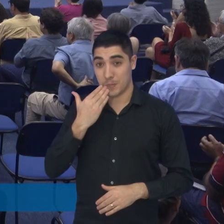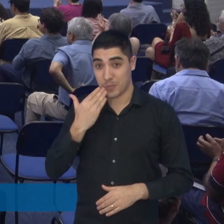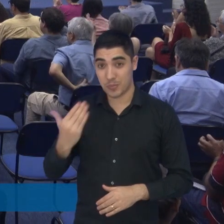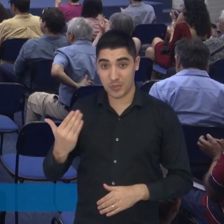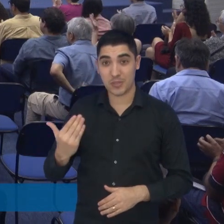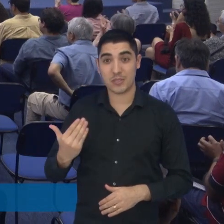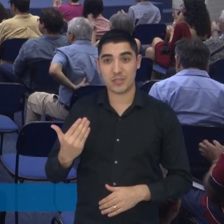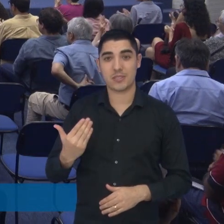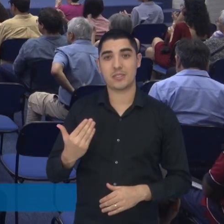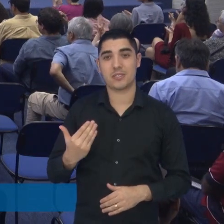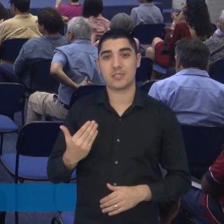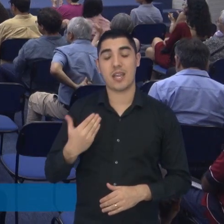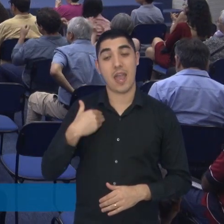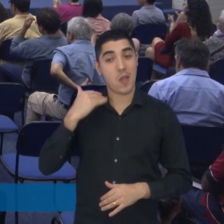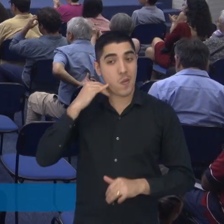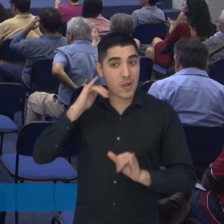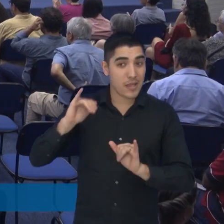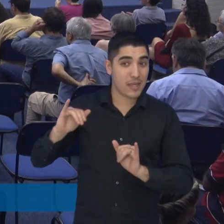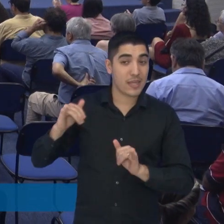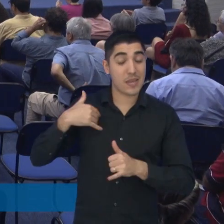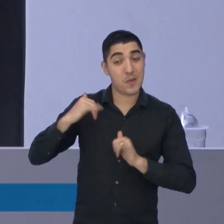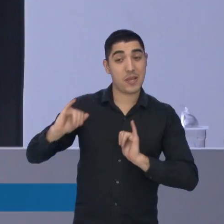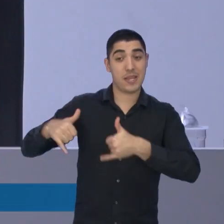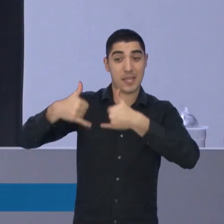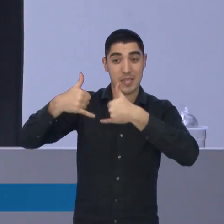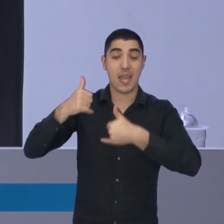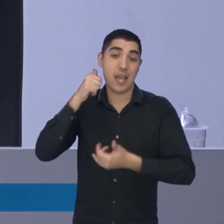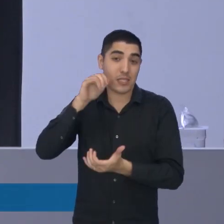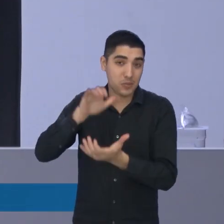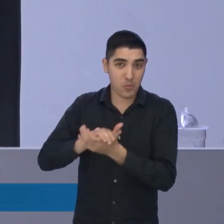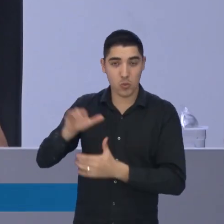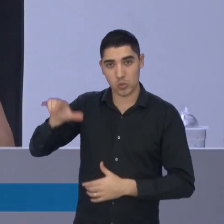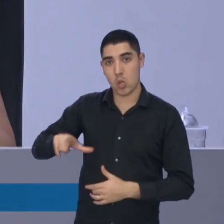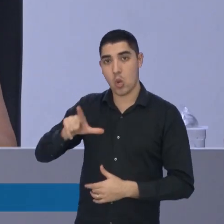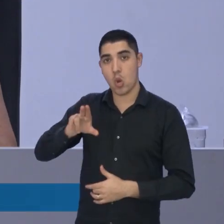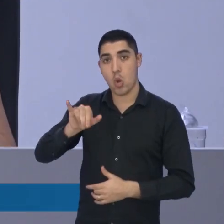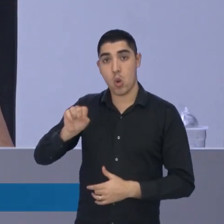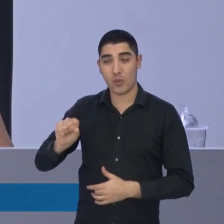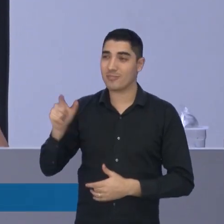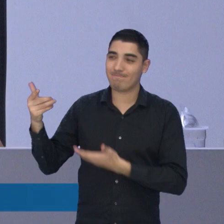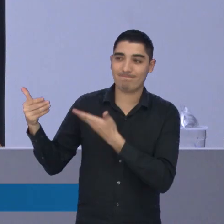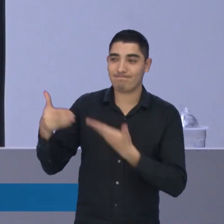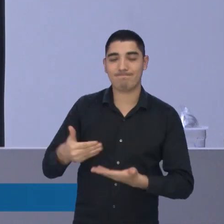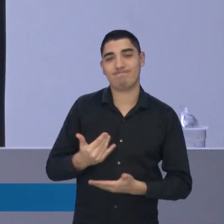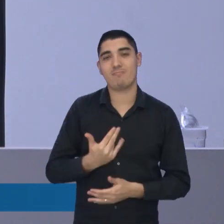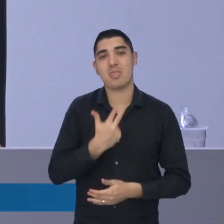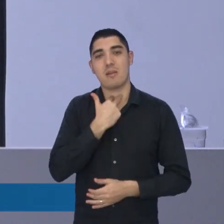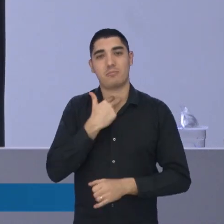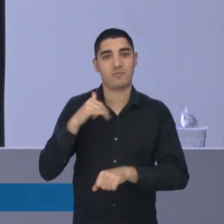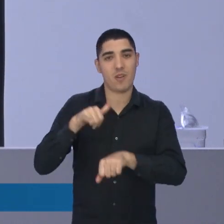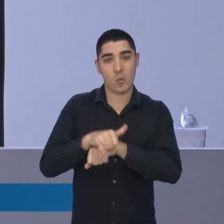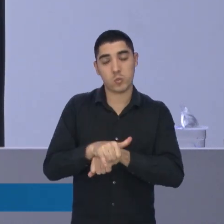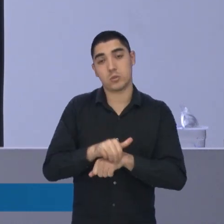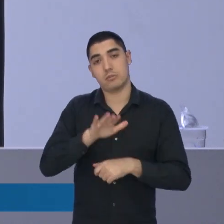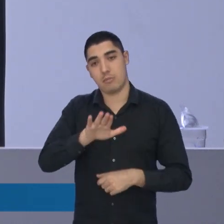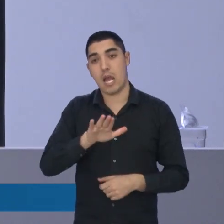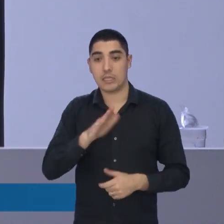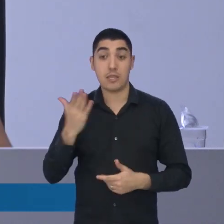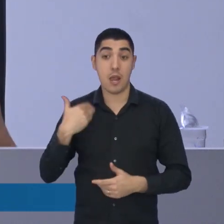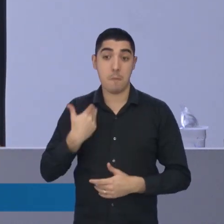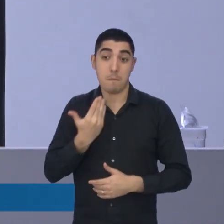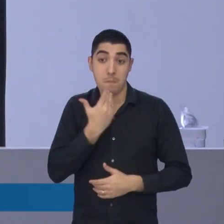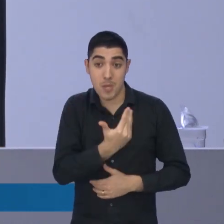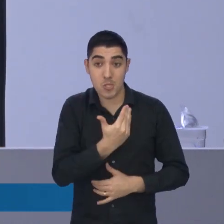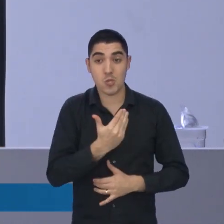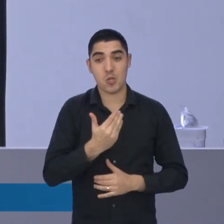liguei para a esposa do Luiz Paulo, ele não pôde comparecer aqui hoje, mas registrou isso através